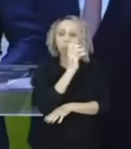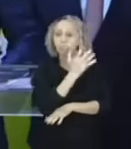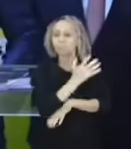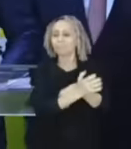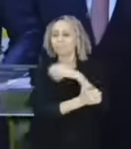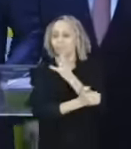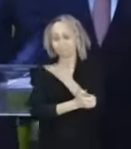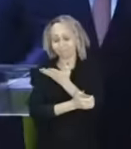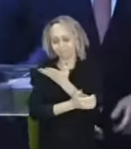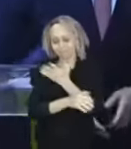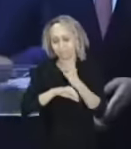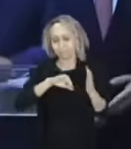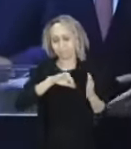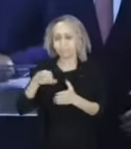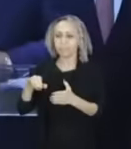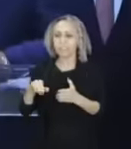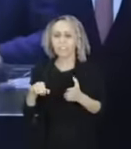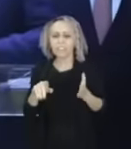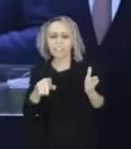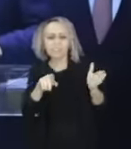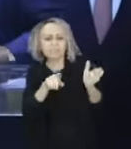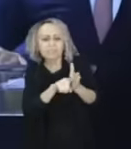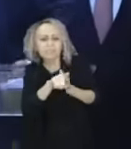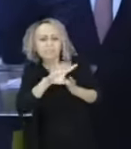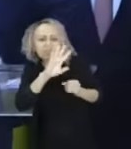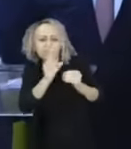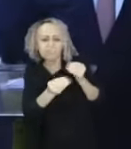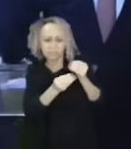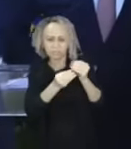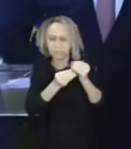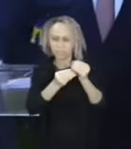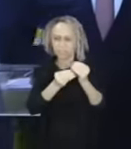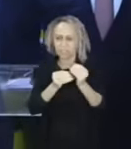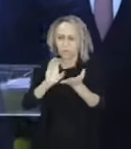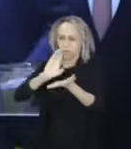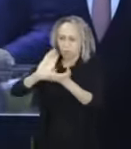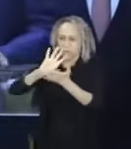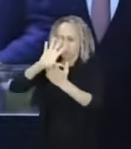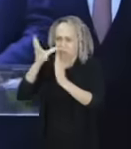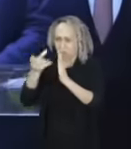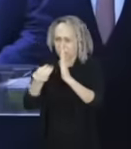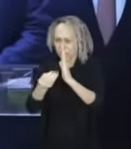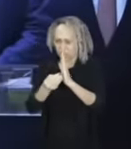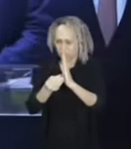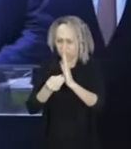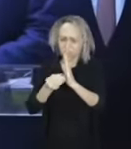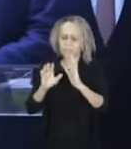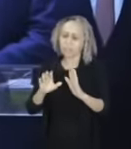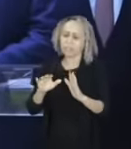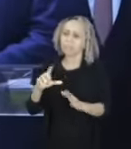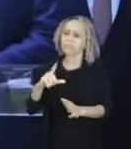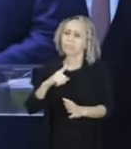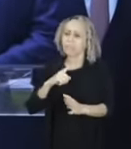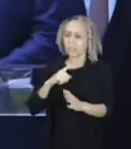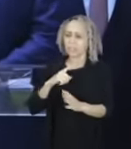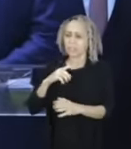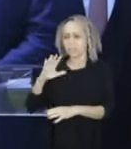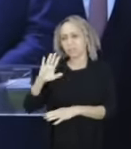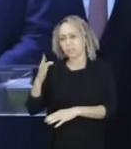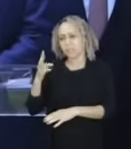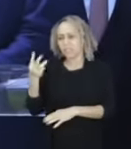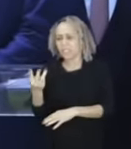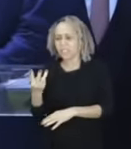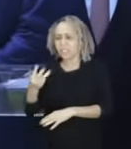uma informação complementar o fundo Amazônia tem cerca de 3 bilhões de reais hoje em pedidos de serem liberados